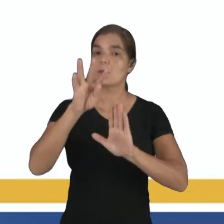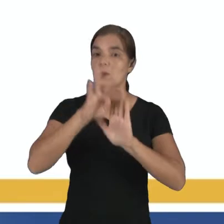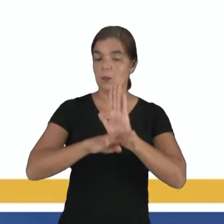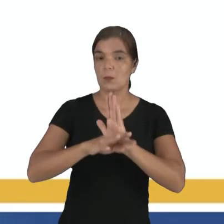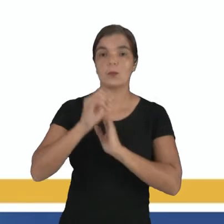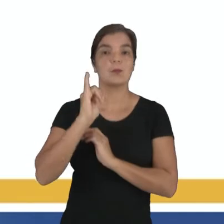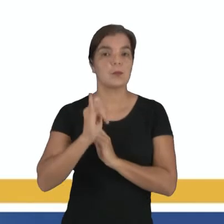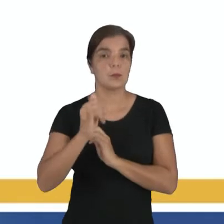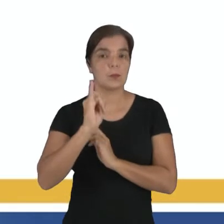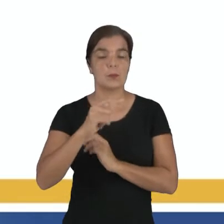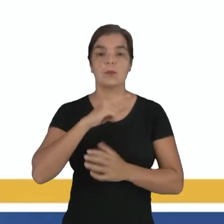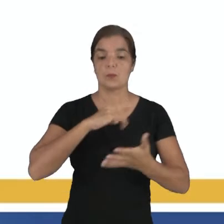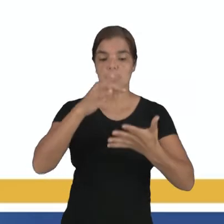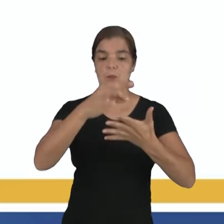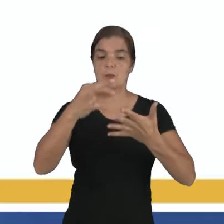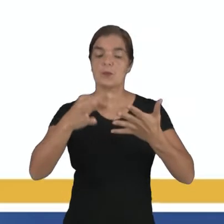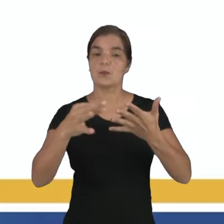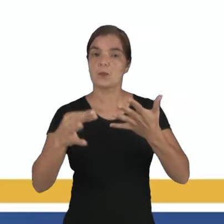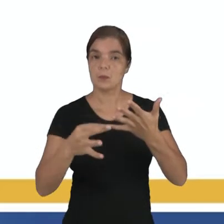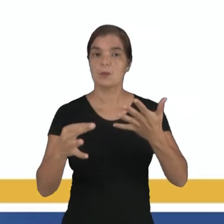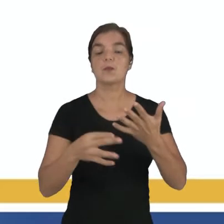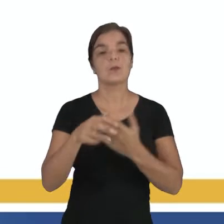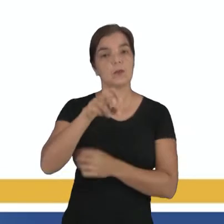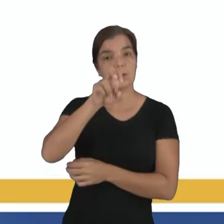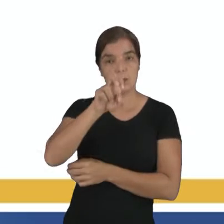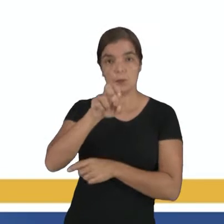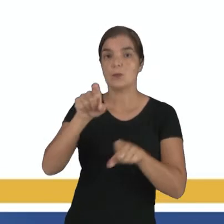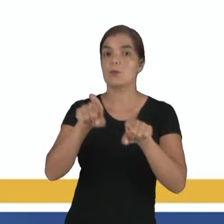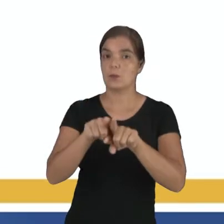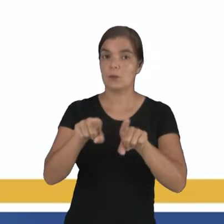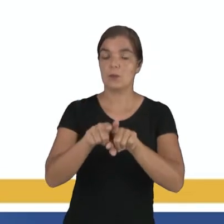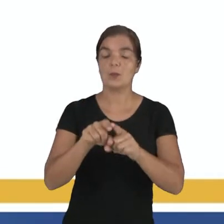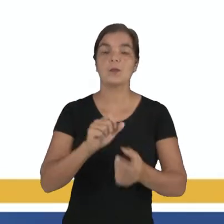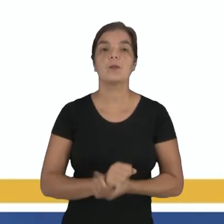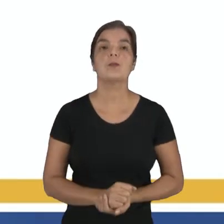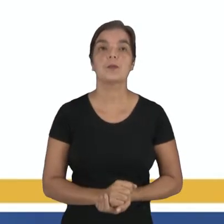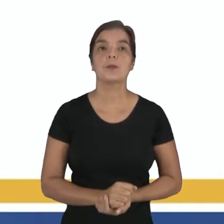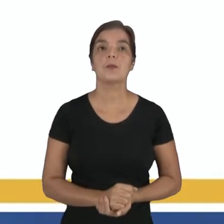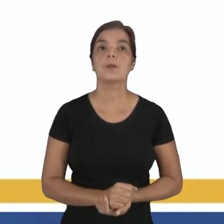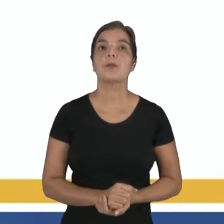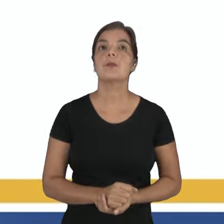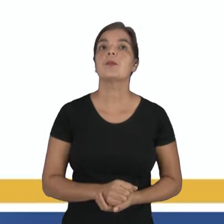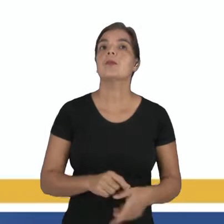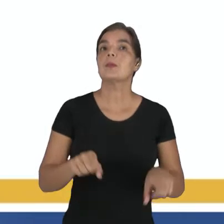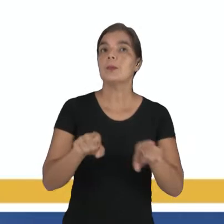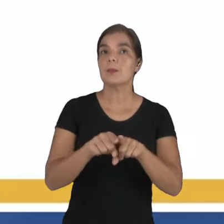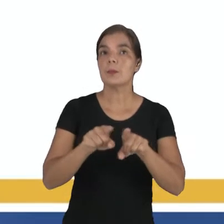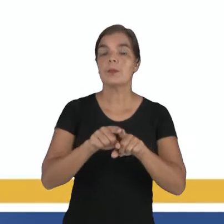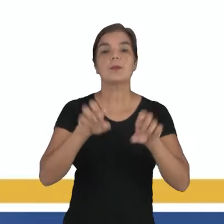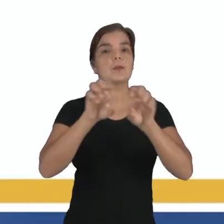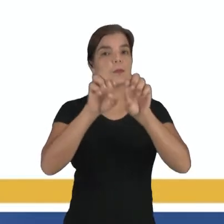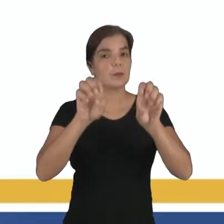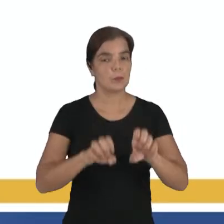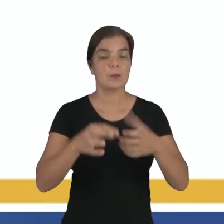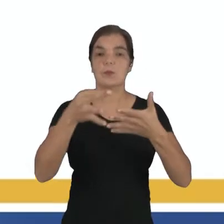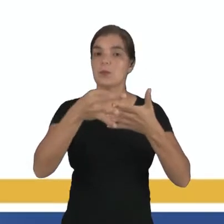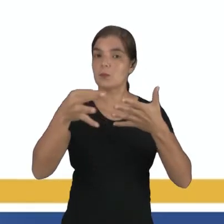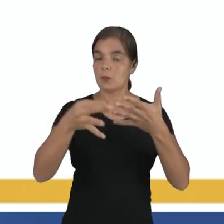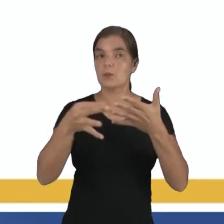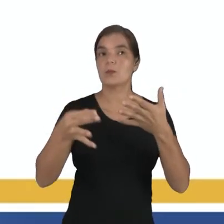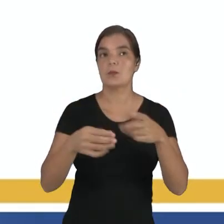texto narrativo ter os 5 elementos, narrador, personagem, tempo, espaço, enredo, ele também tem